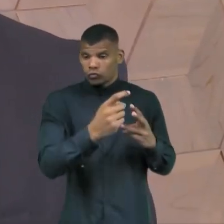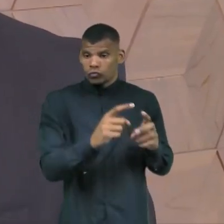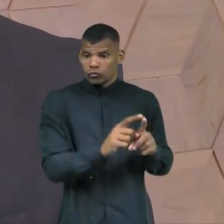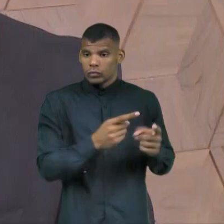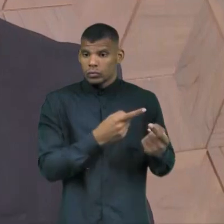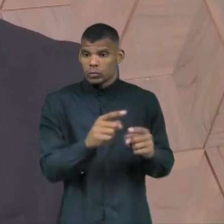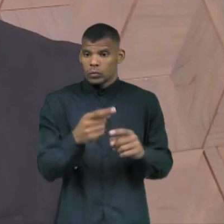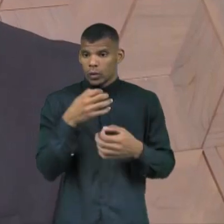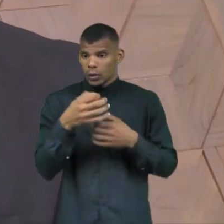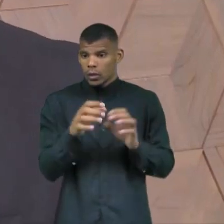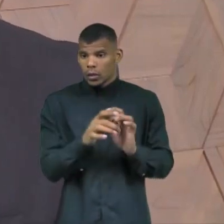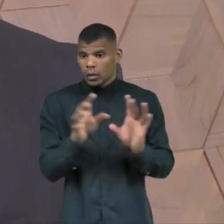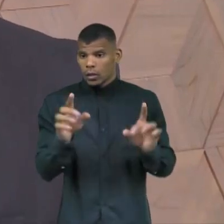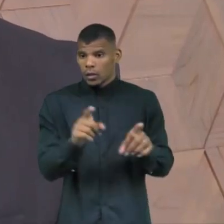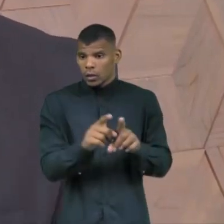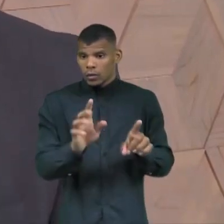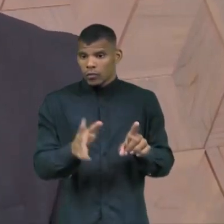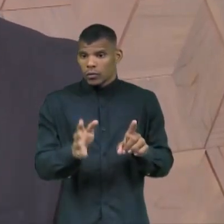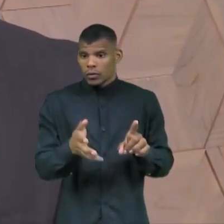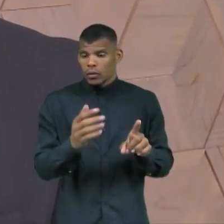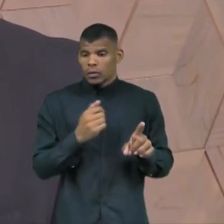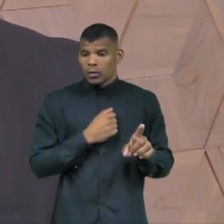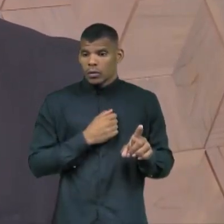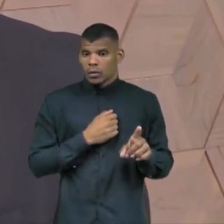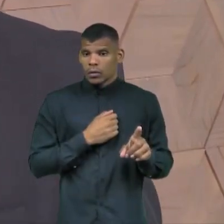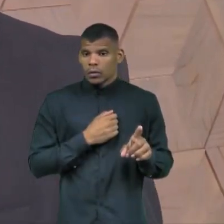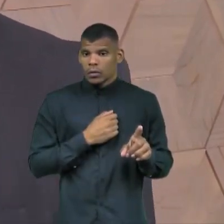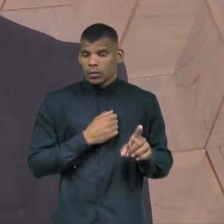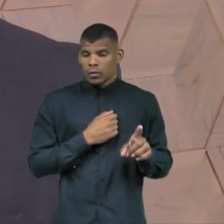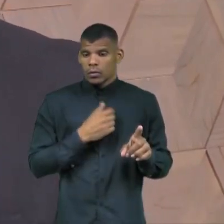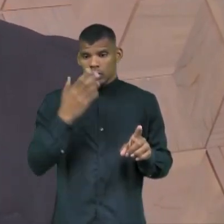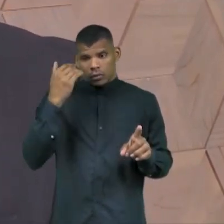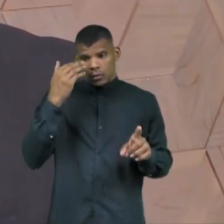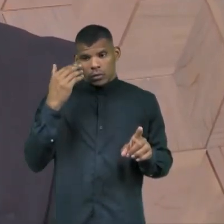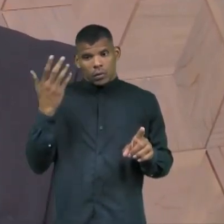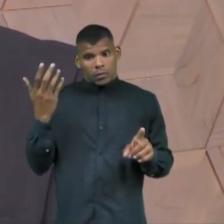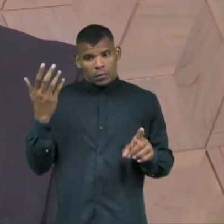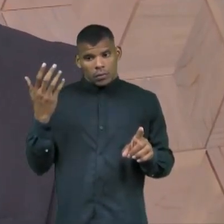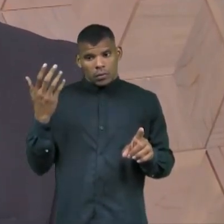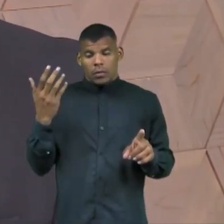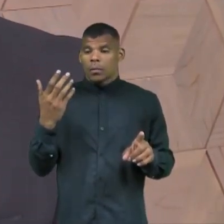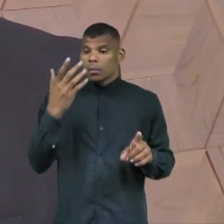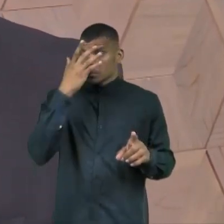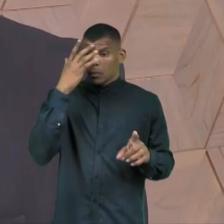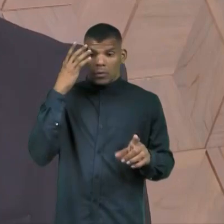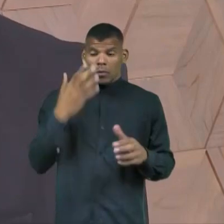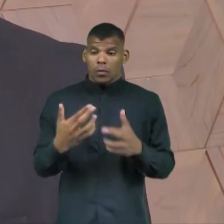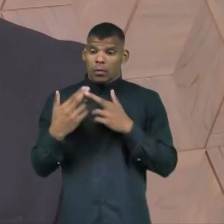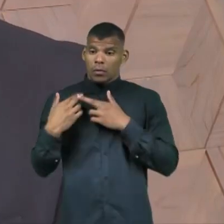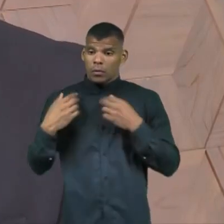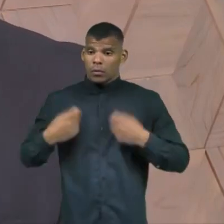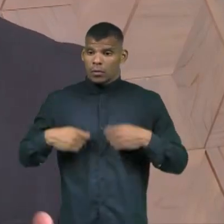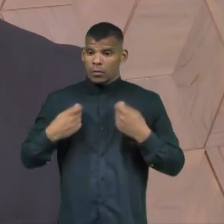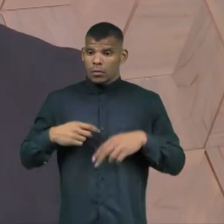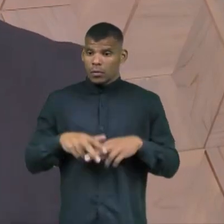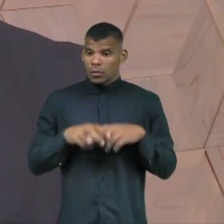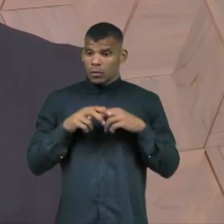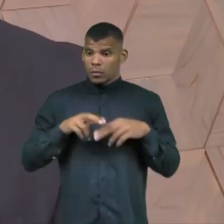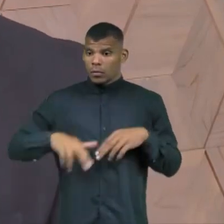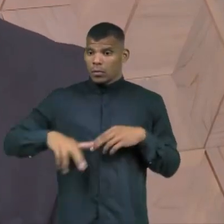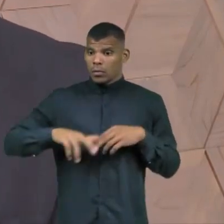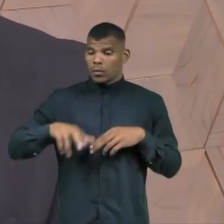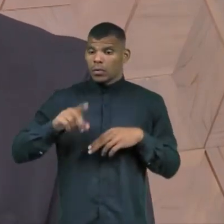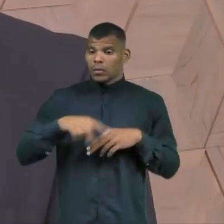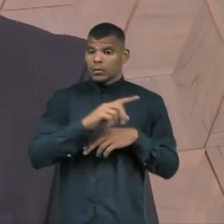democracia, já faz isso com má intenção, né? E essas pessoas precisam ser responsabilizadas. Então isso não é censura,